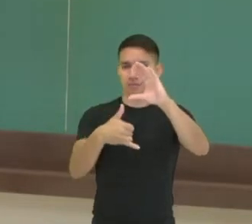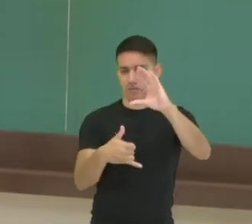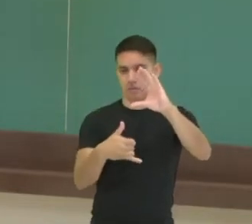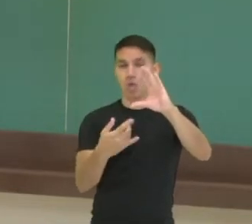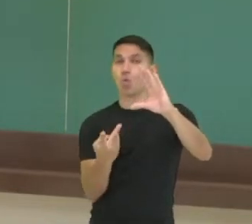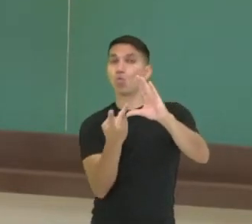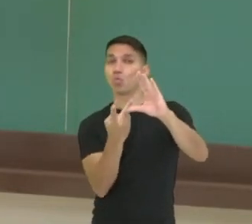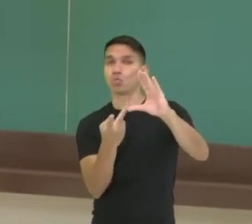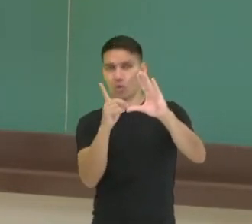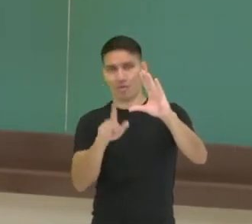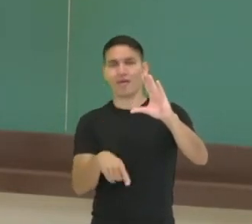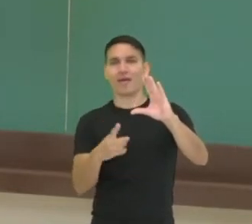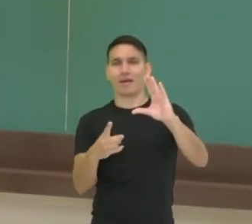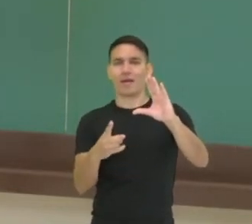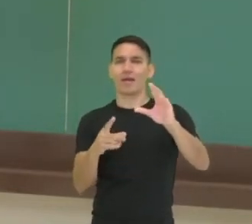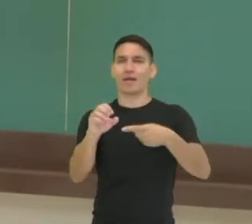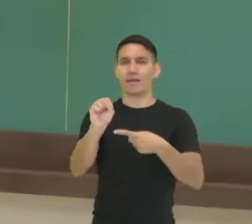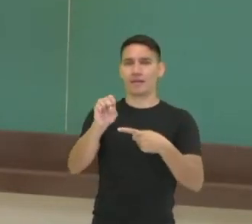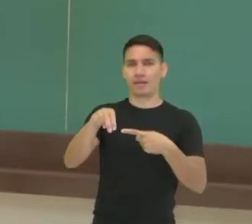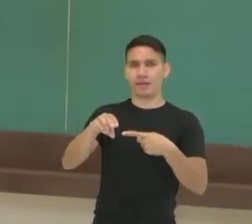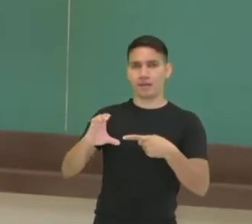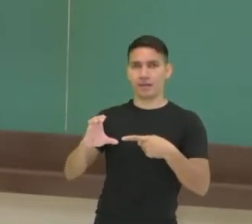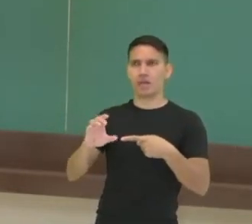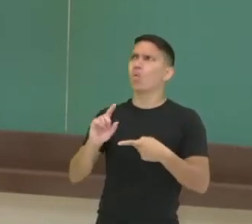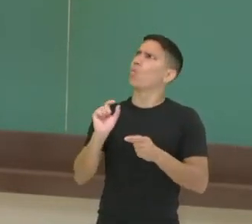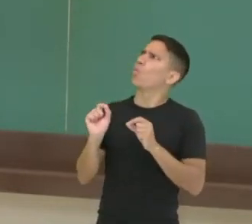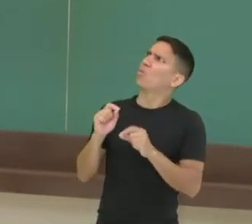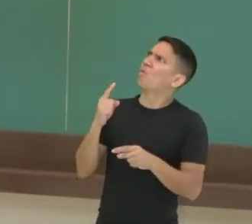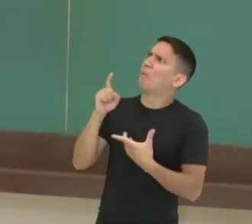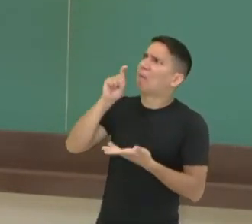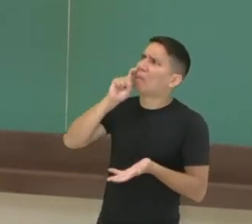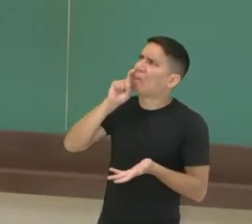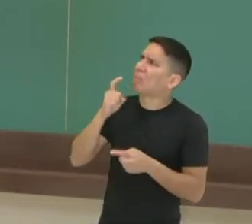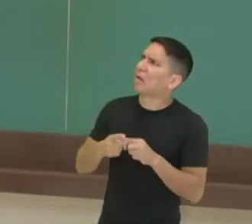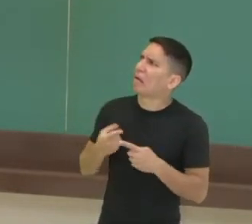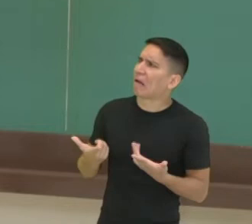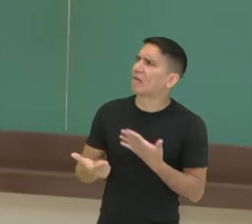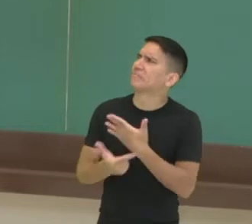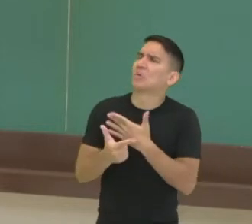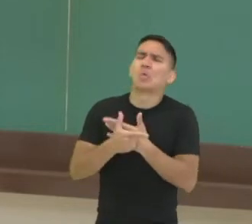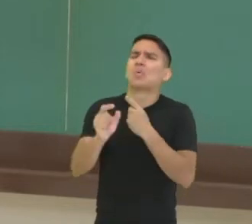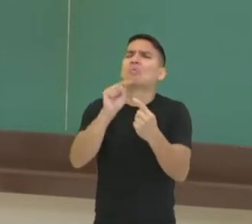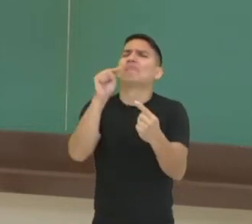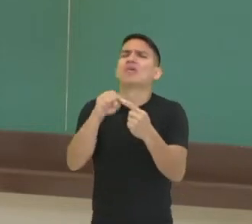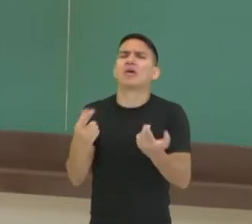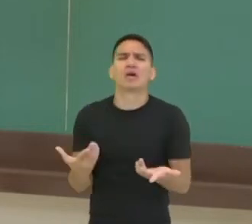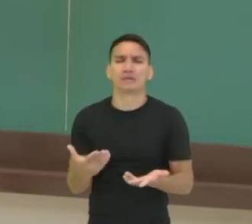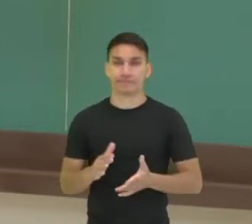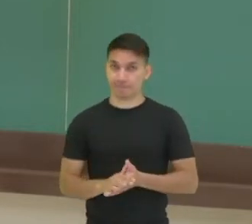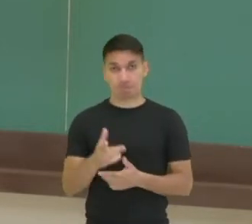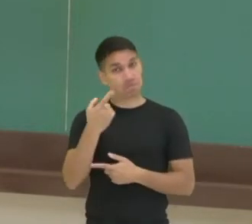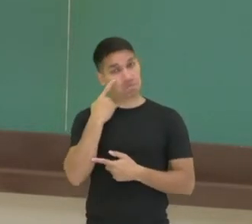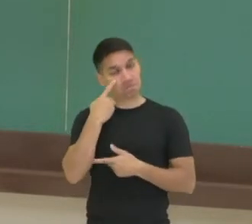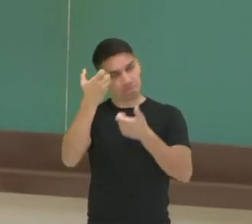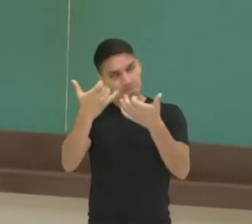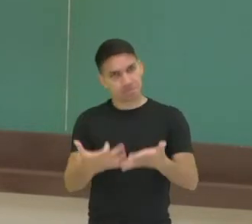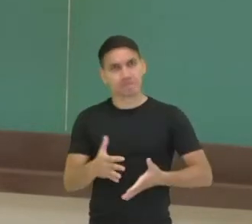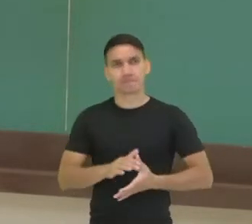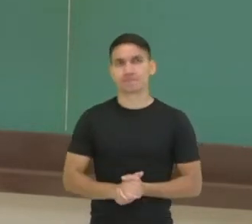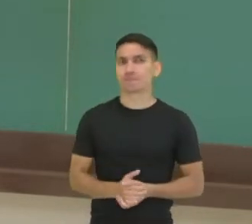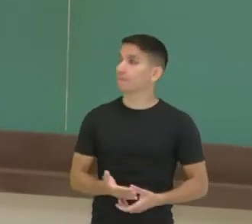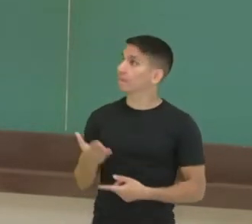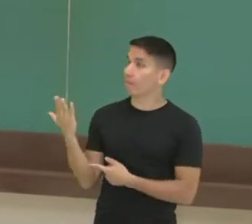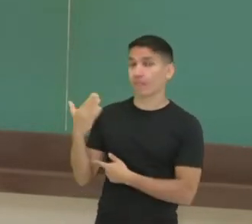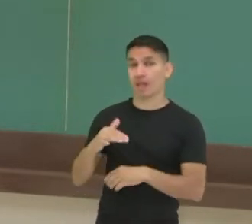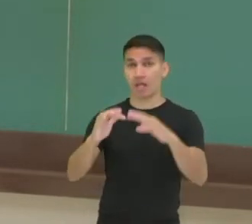Mas para que eles servem, Fabiano? Qual é a função do encéfalo? Qual o papel dessa medula? Vamos conhecer? Então,